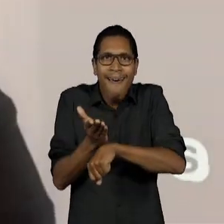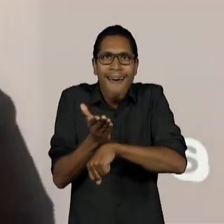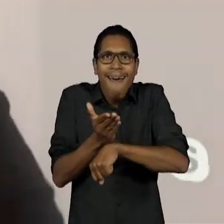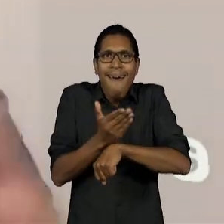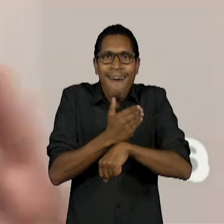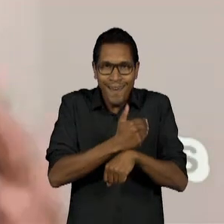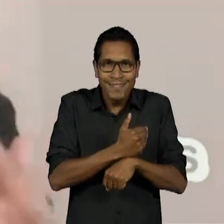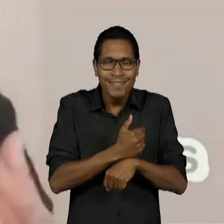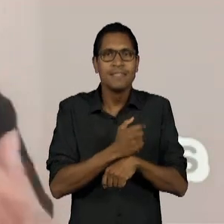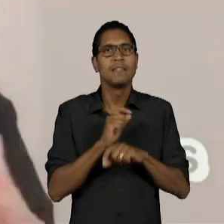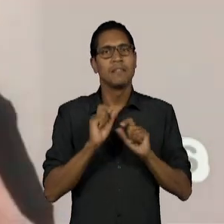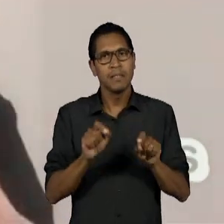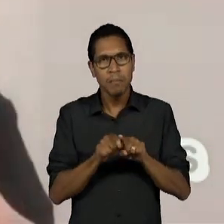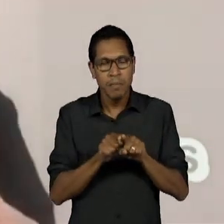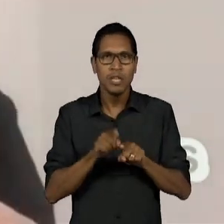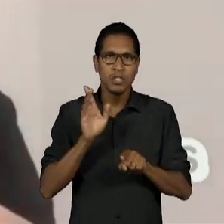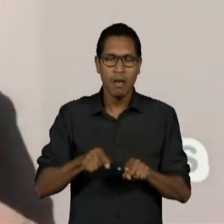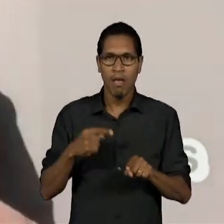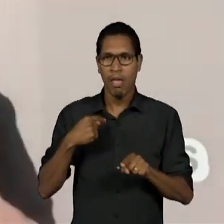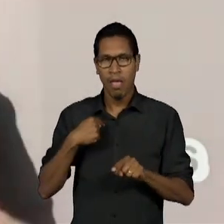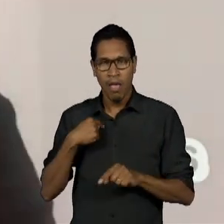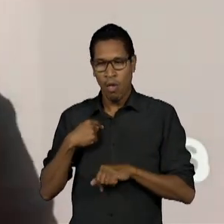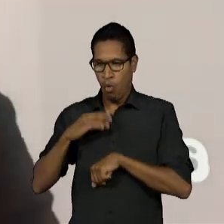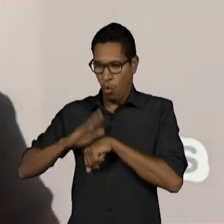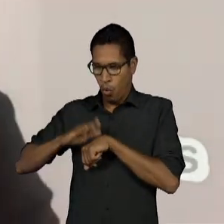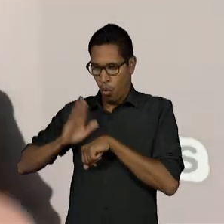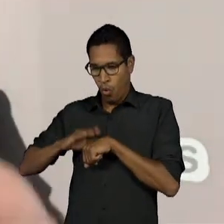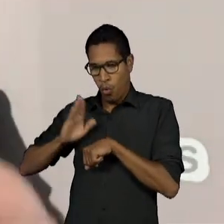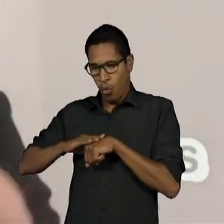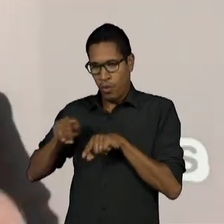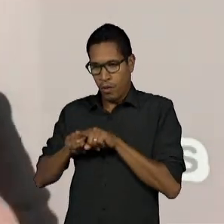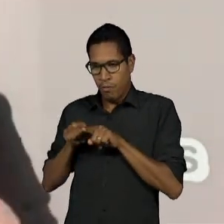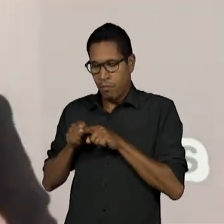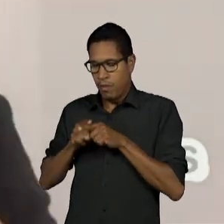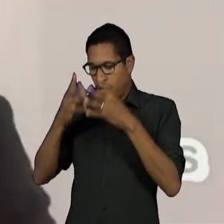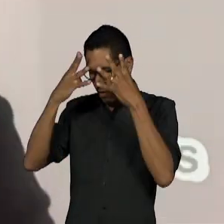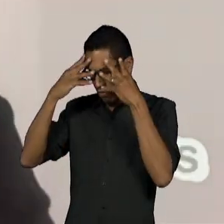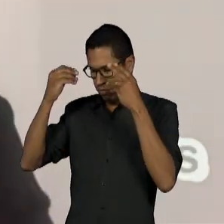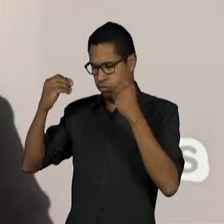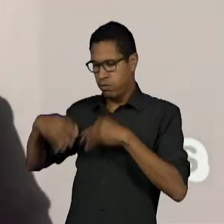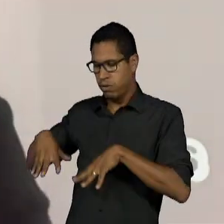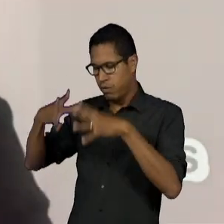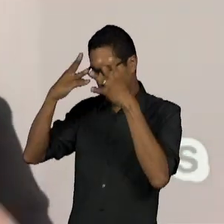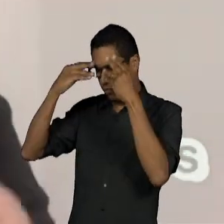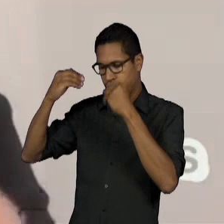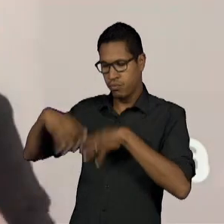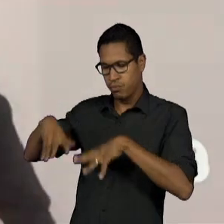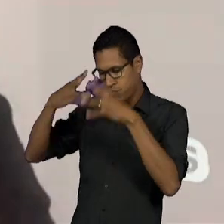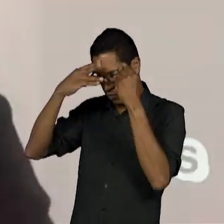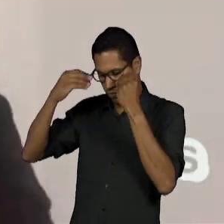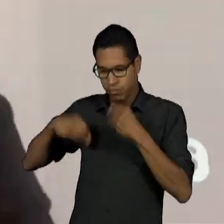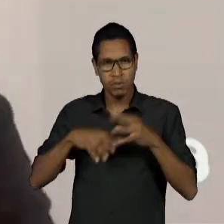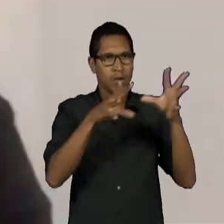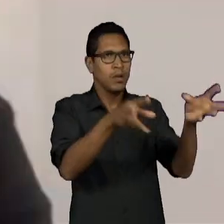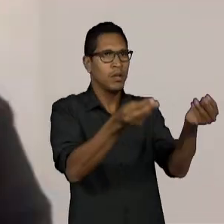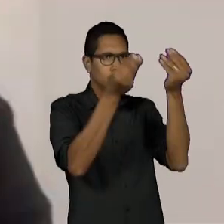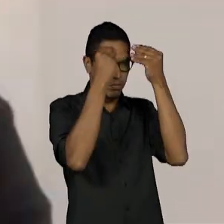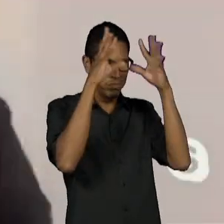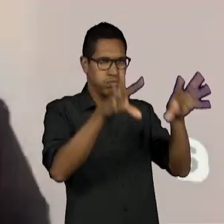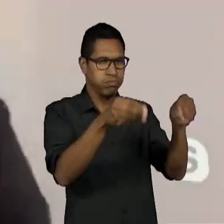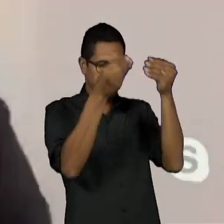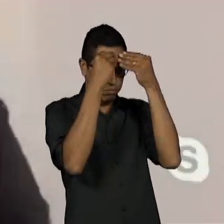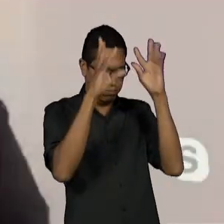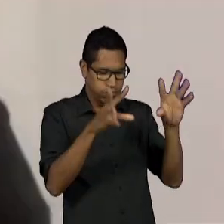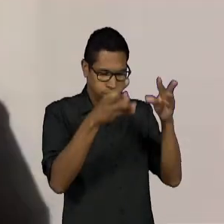despersonalizar uma hora antes para poder deixar de ser eu mesma e começar a interiorizar